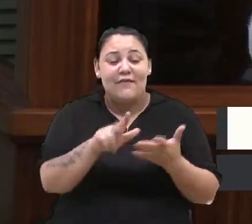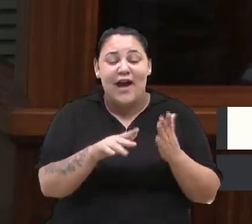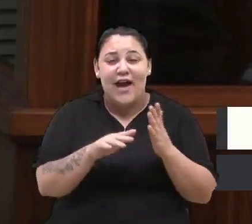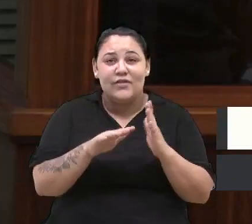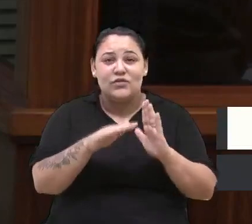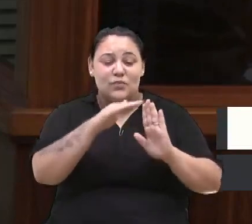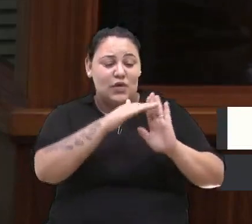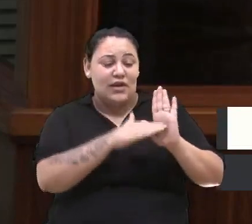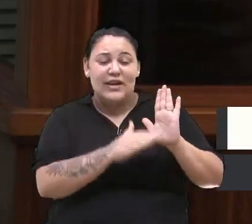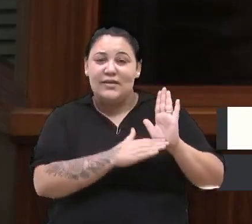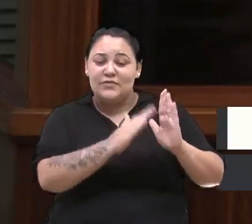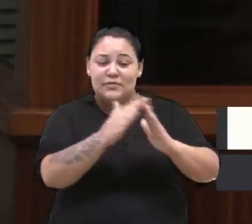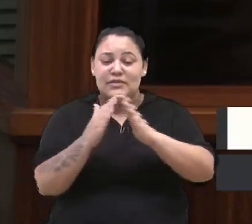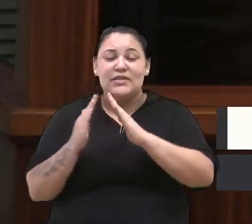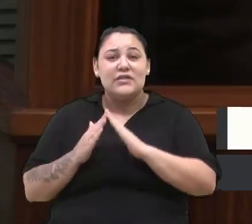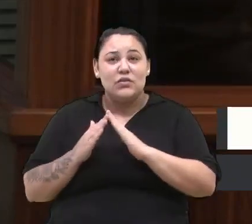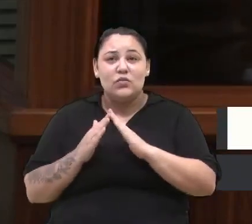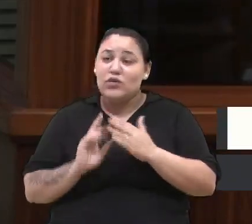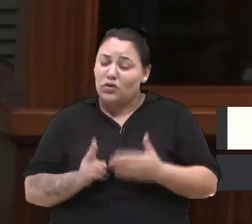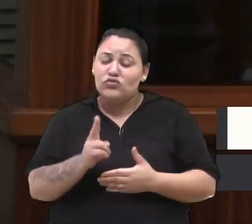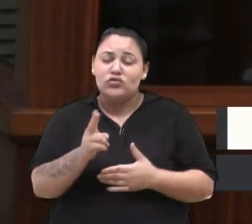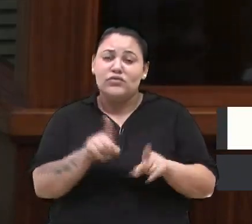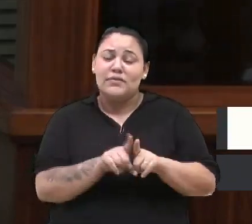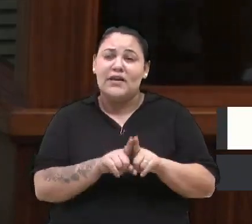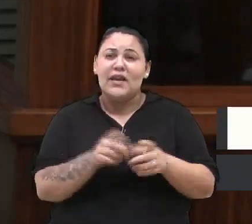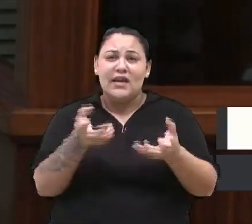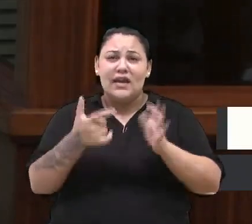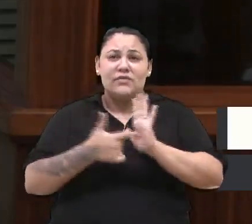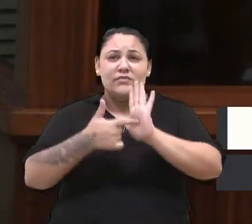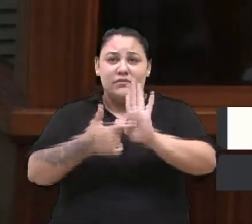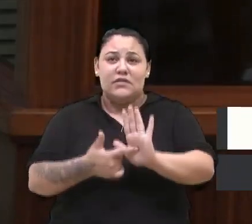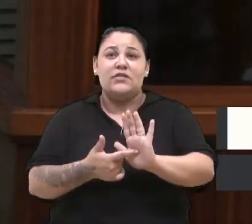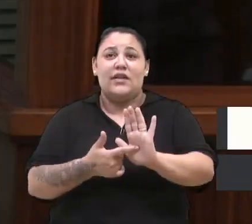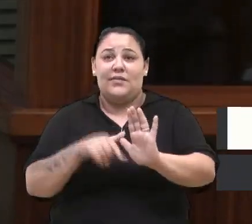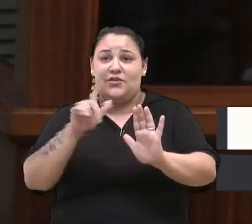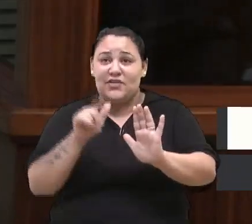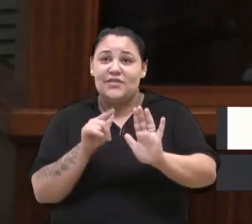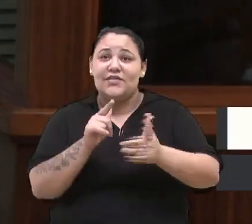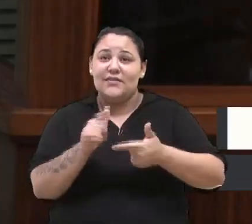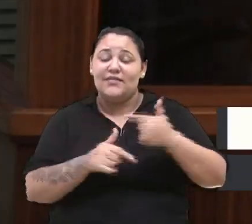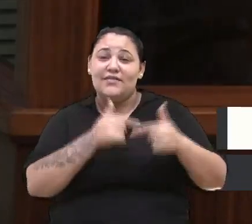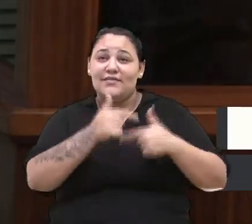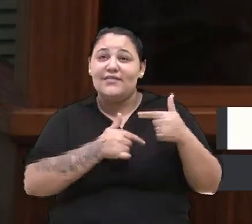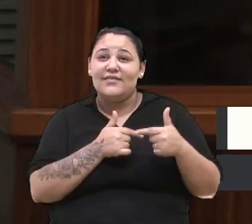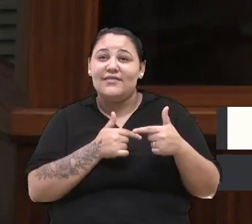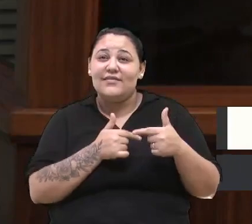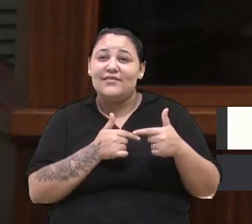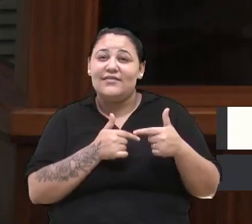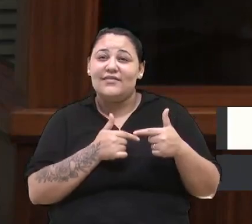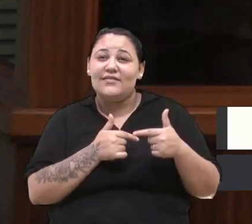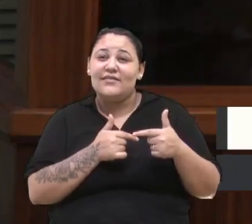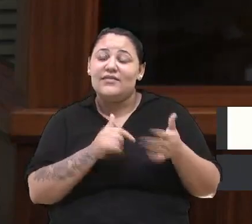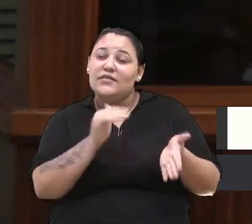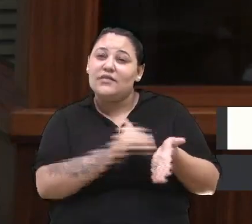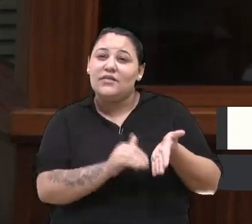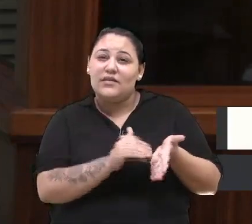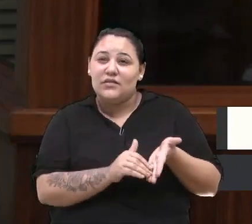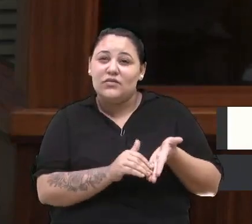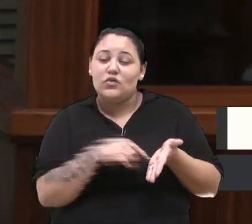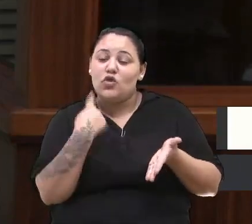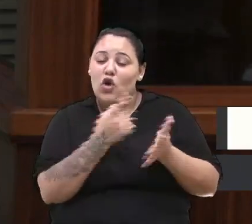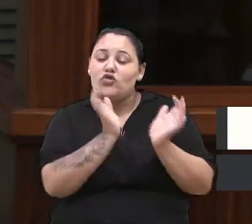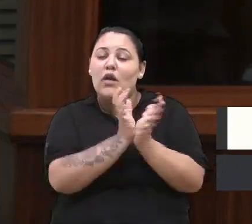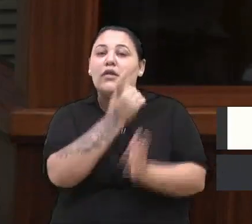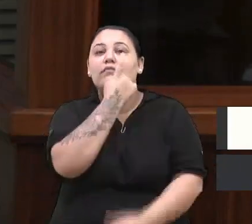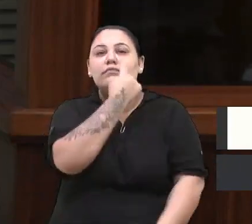fazer um destaque e parabenizar a atuação do secretário da Habitação, nosso colega vereador Wagner